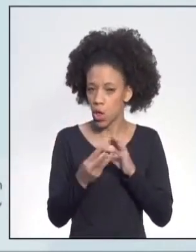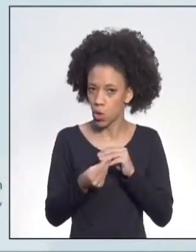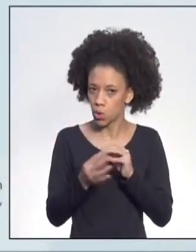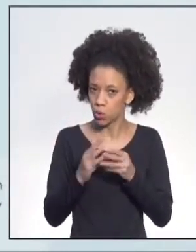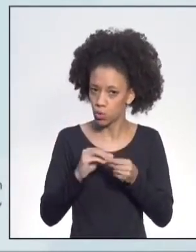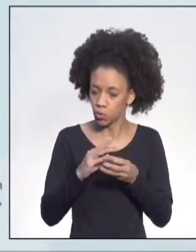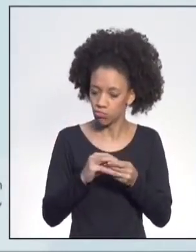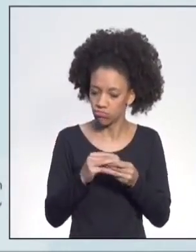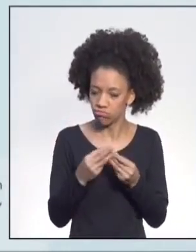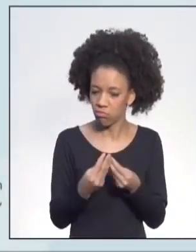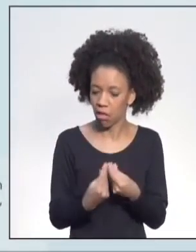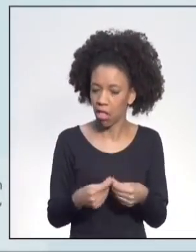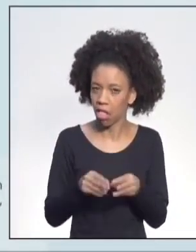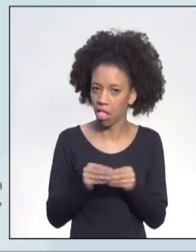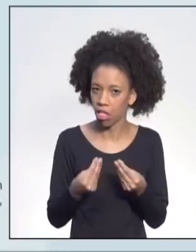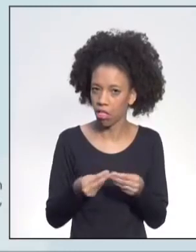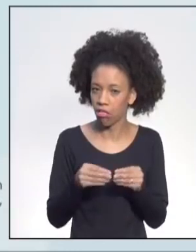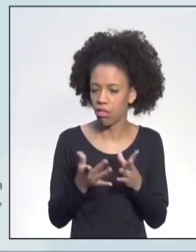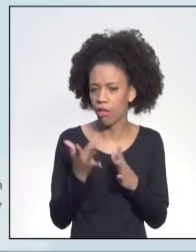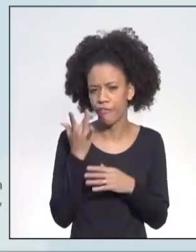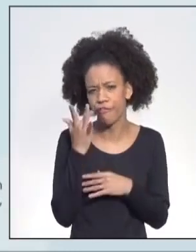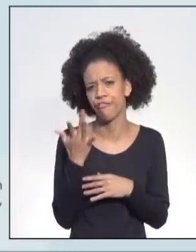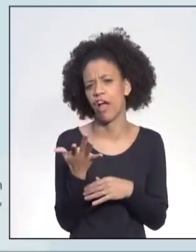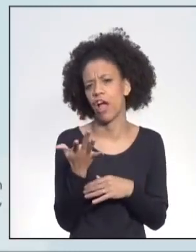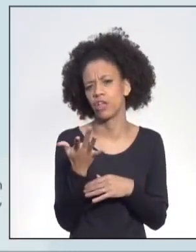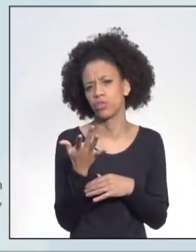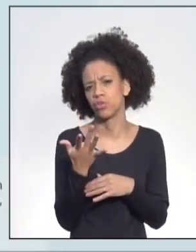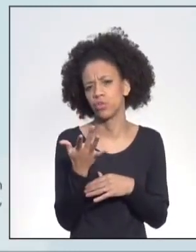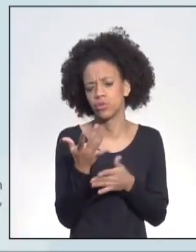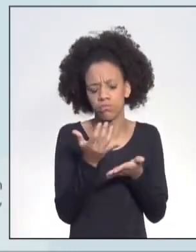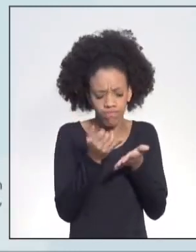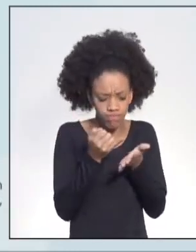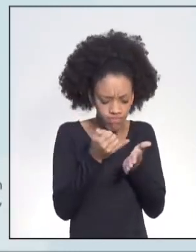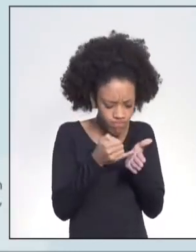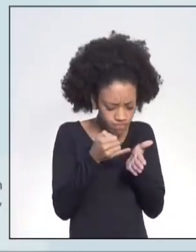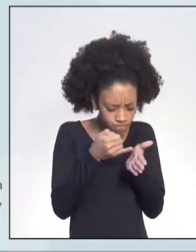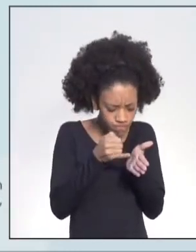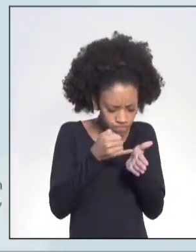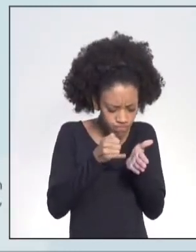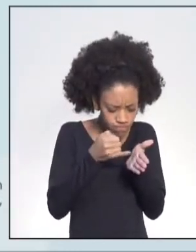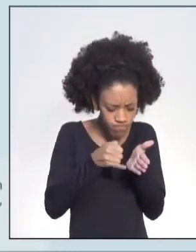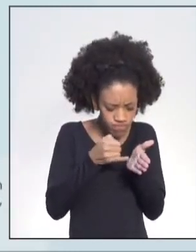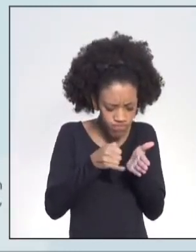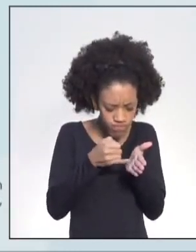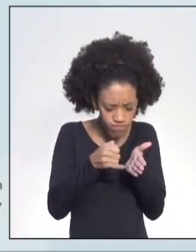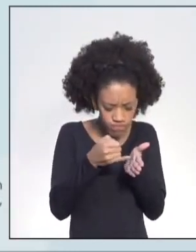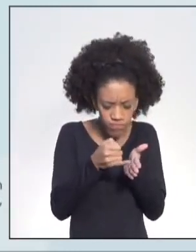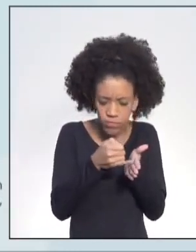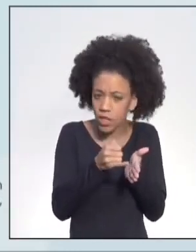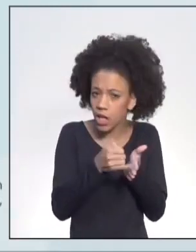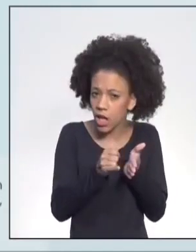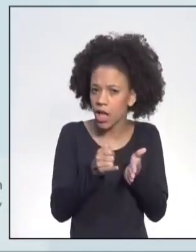ainda mole. Então, ficava muito fácil com a ponta da cunha. Eles escreviam